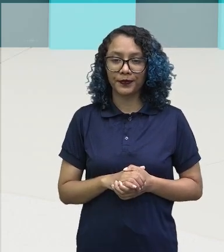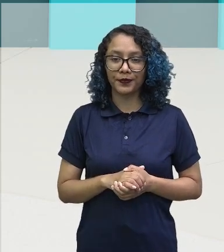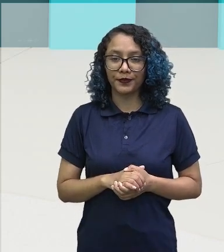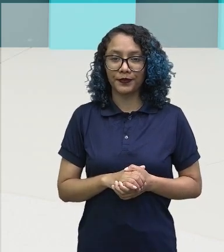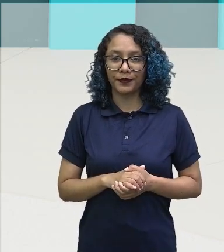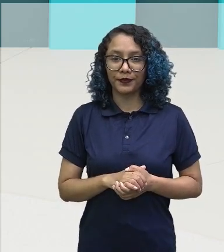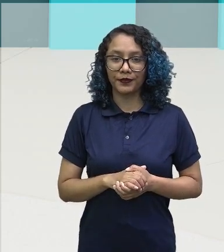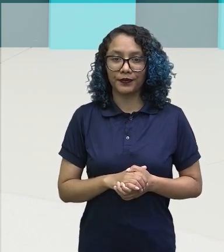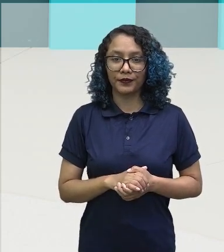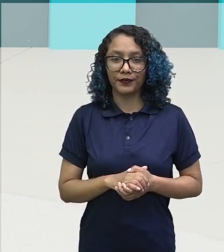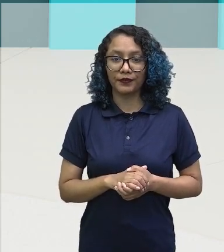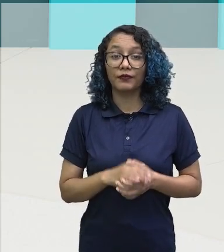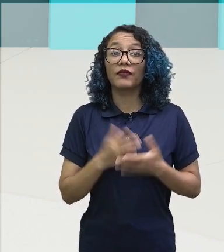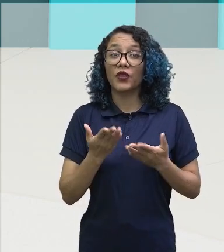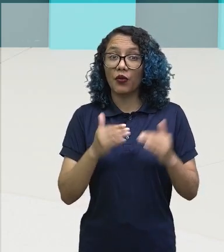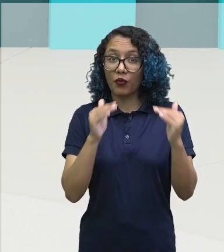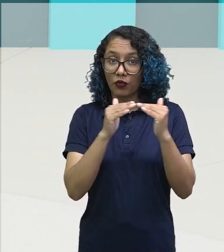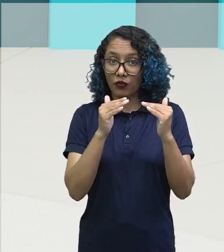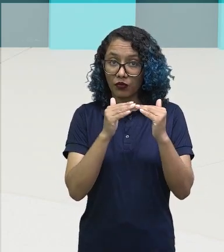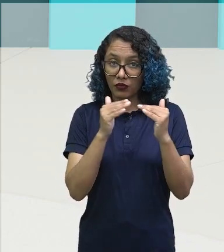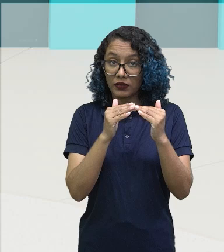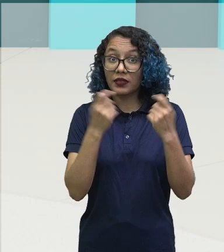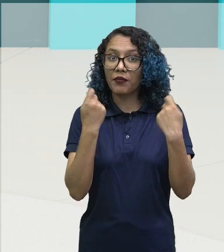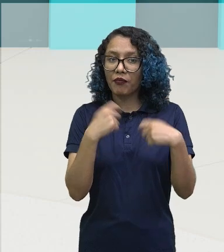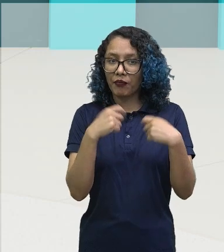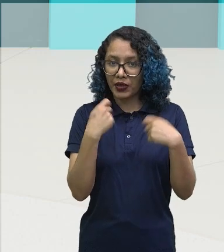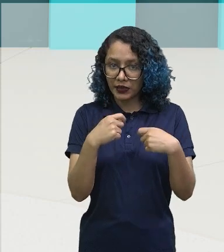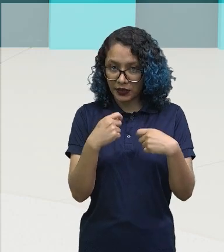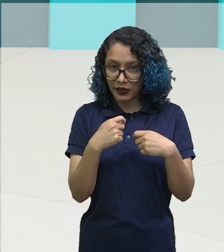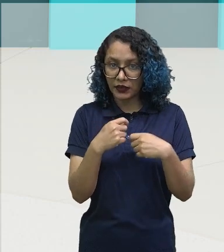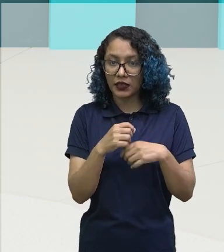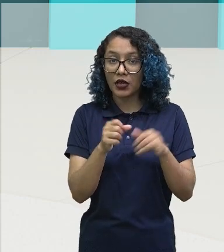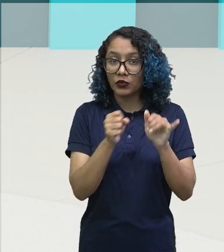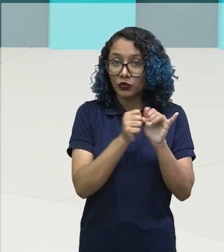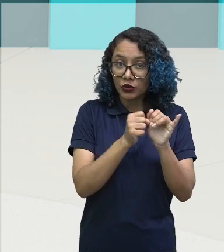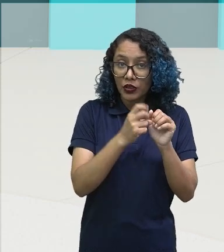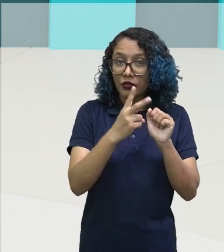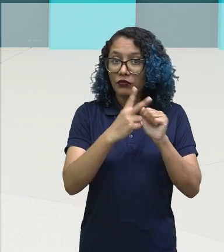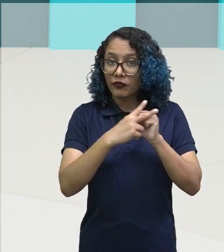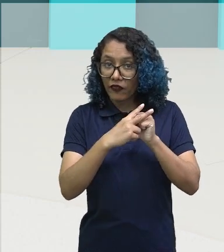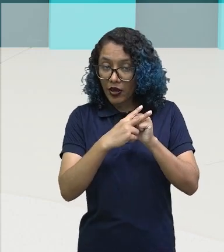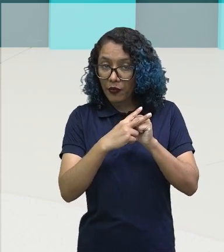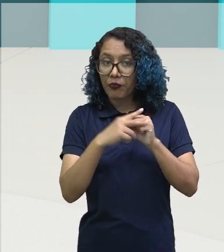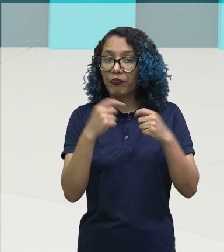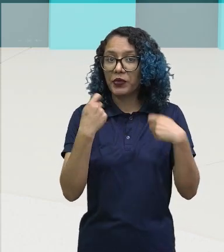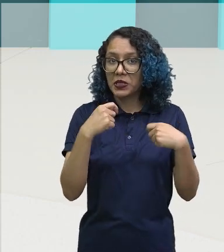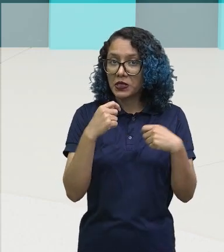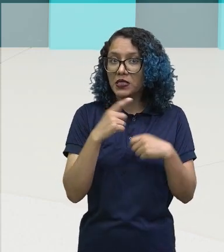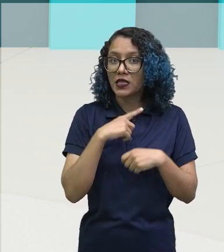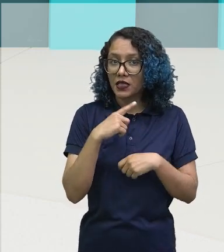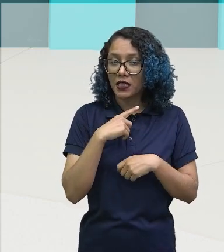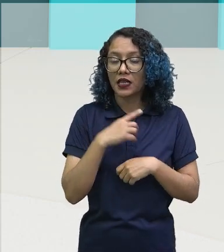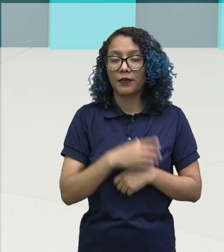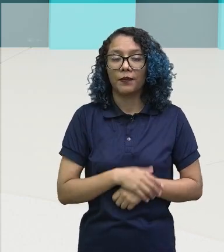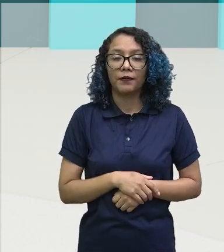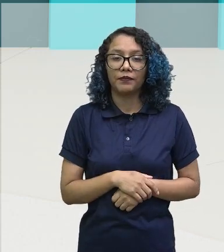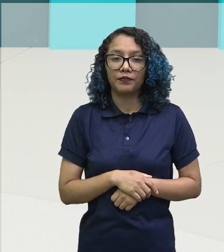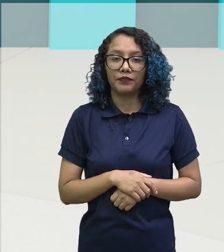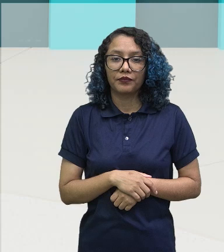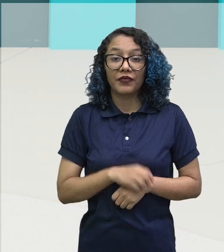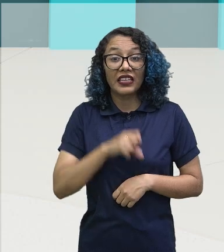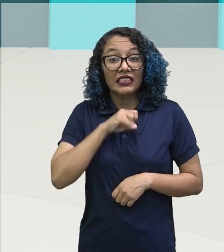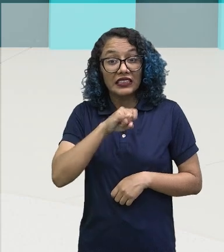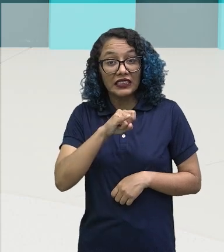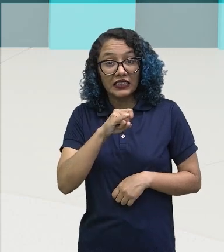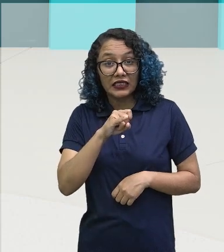Então, essa concordância deverá haver entre o sujeito e o verbo. Se o sujeito estiver no singular, o